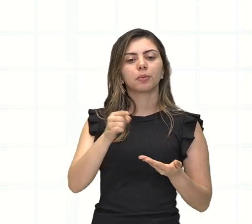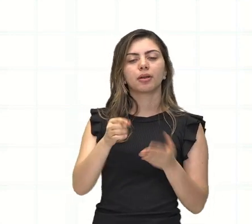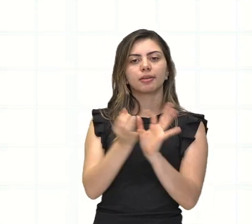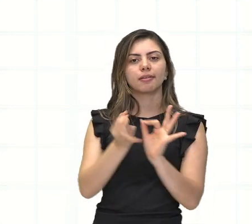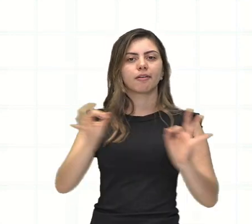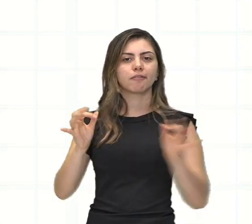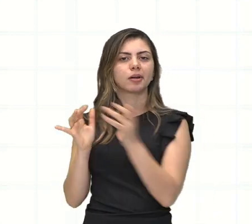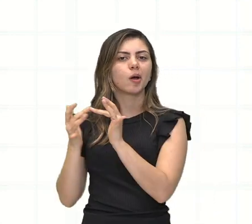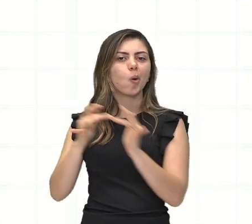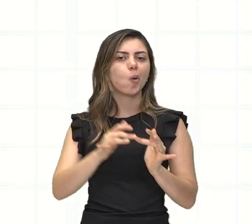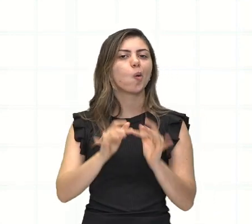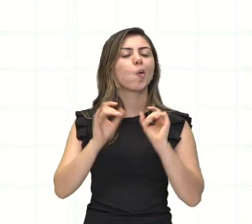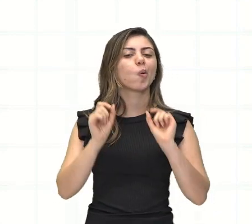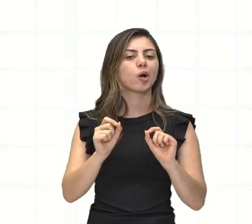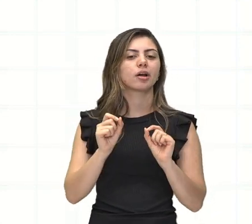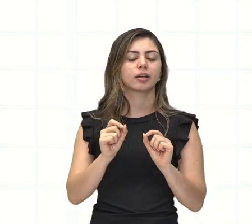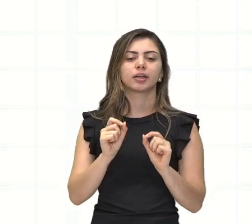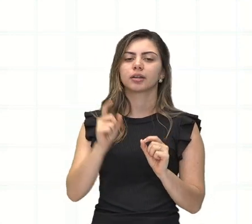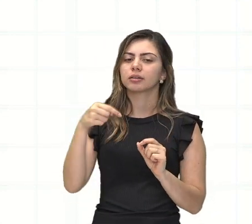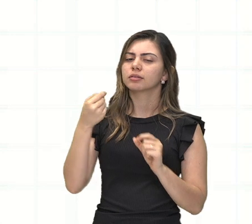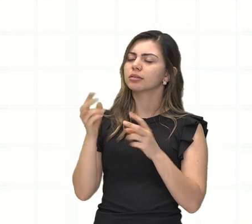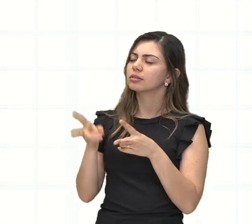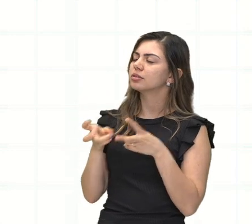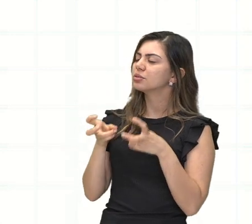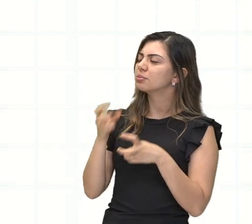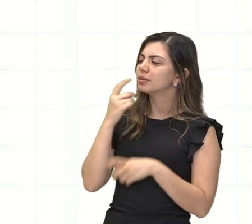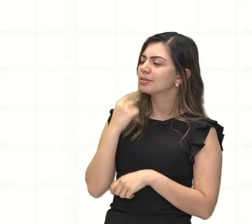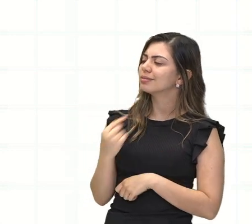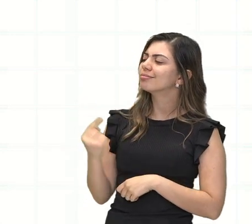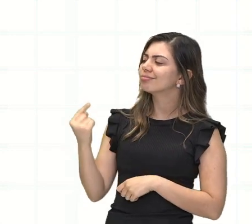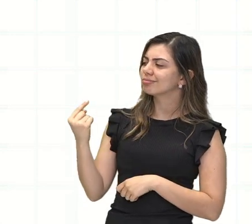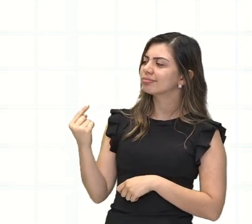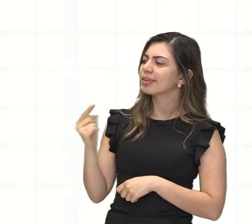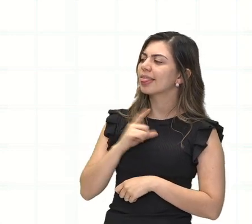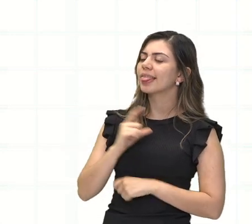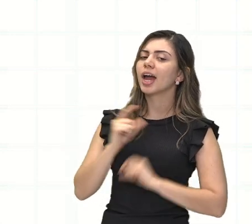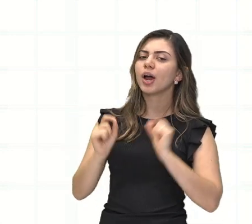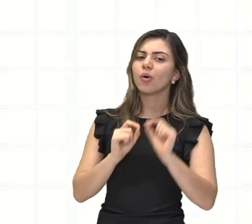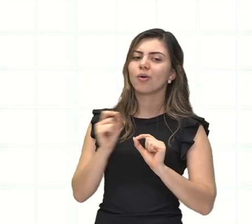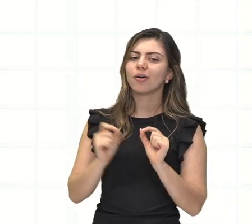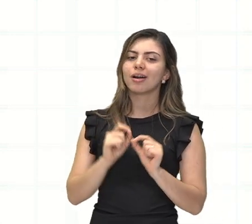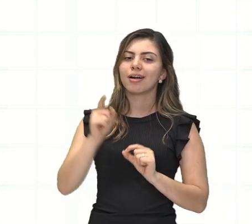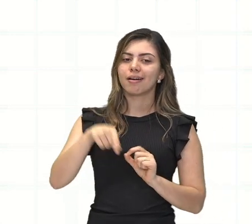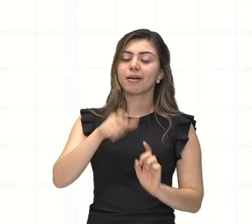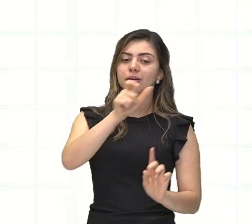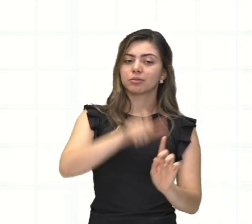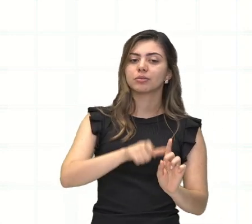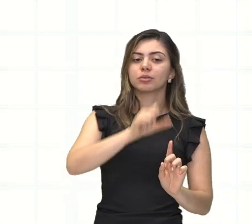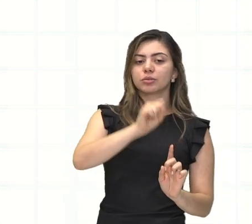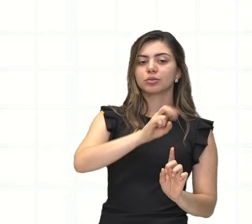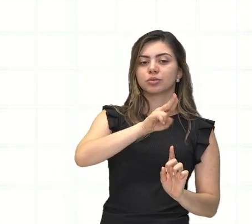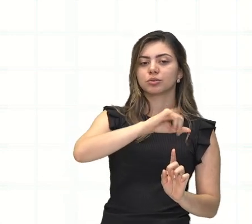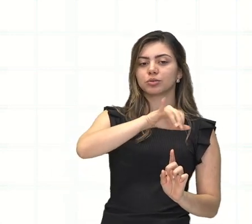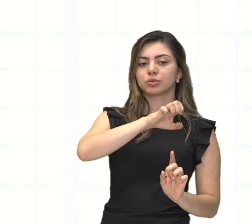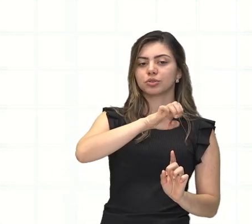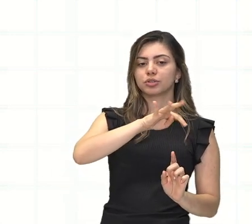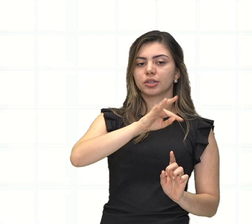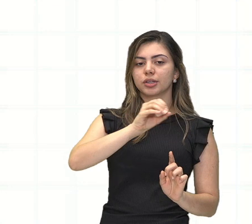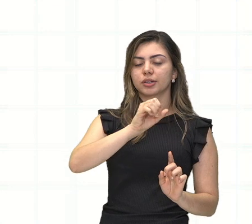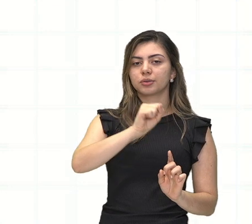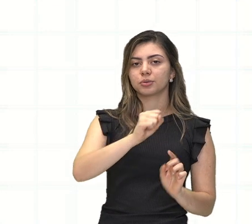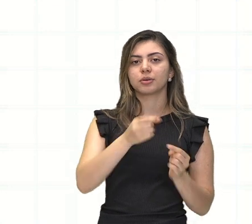contexto, o que a gente pode ver? Nós temos os sujeitos, que são